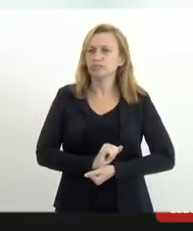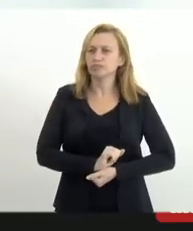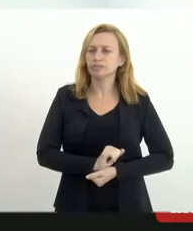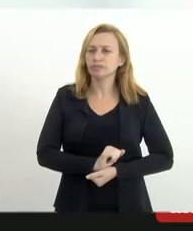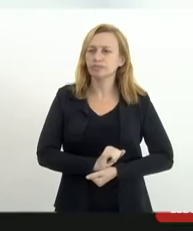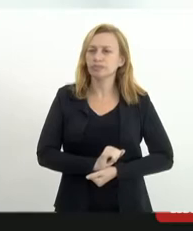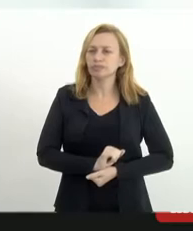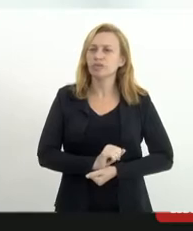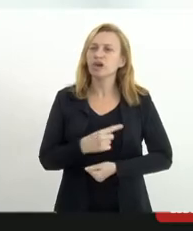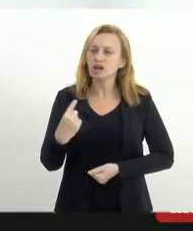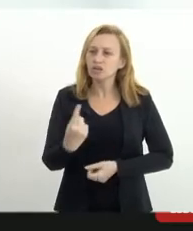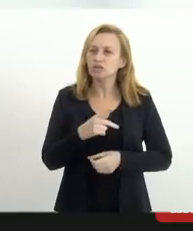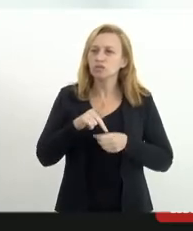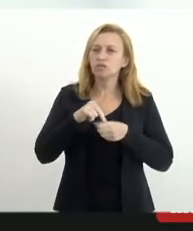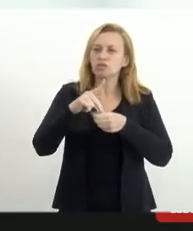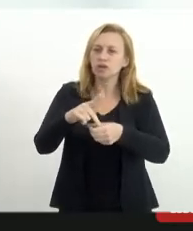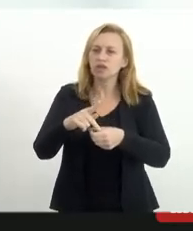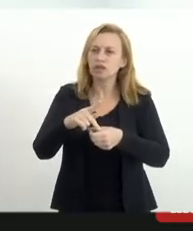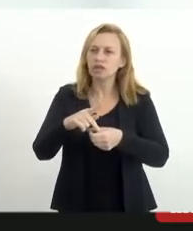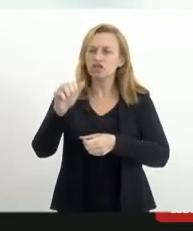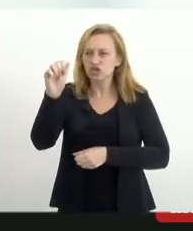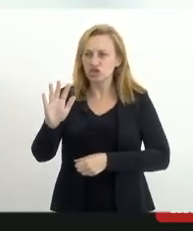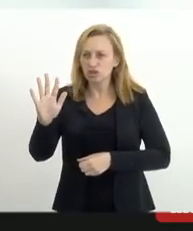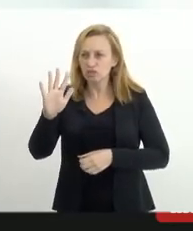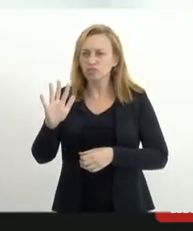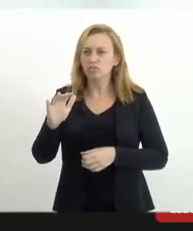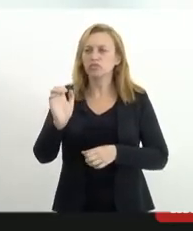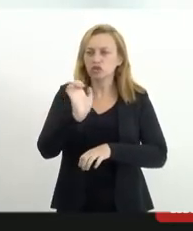nossa Procuradoria-Geral do Estado,